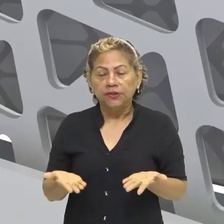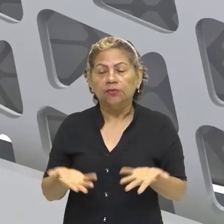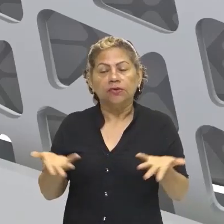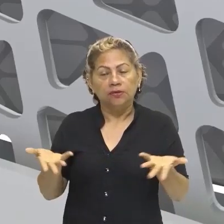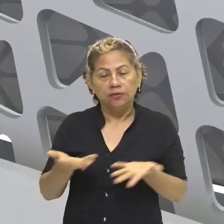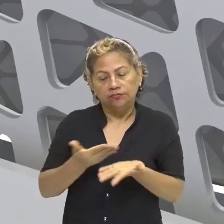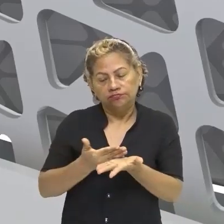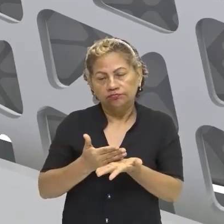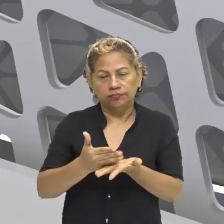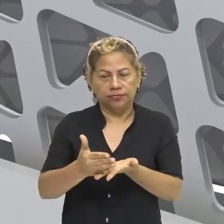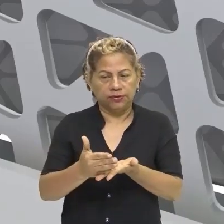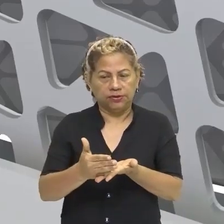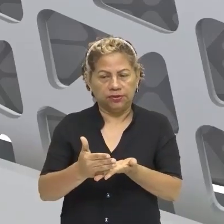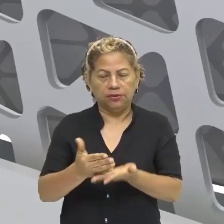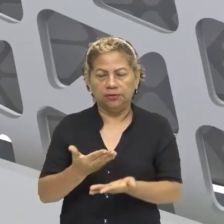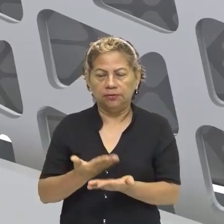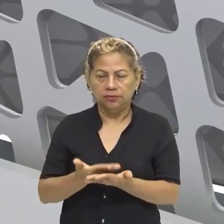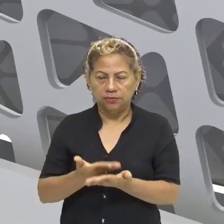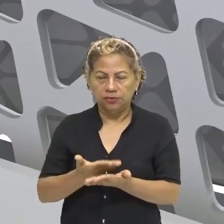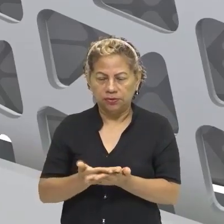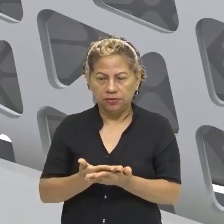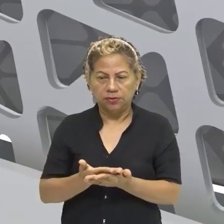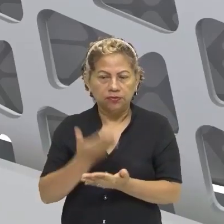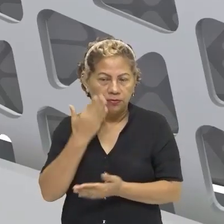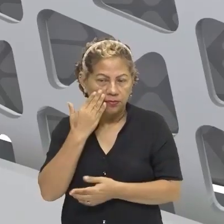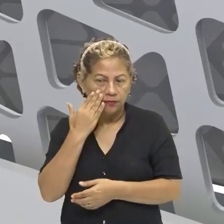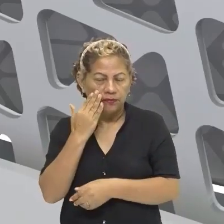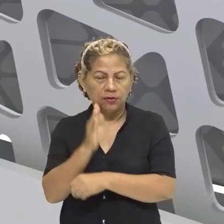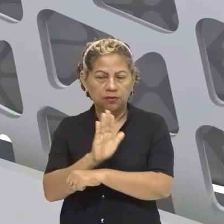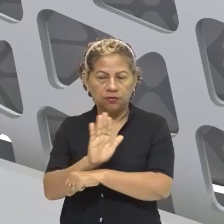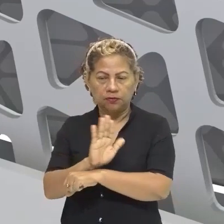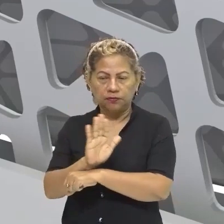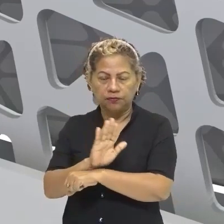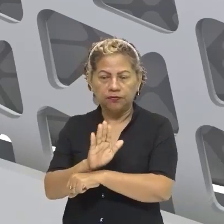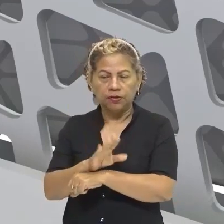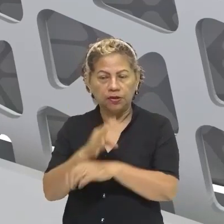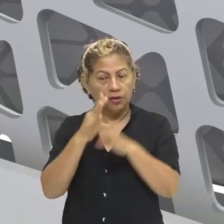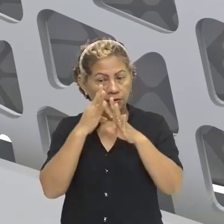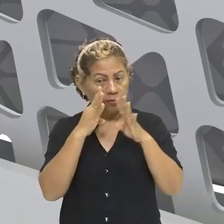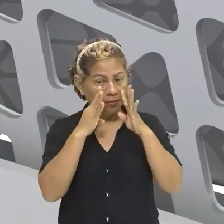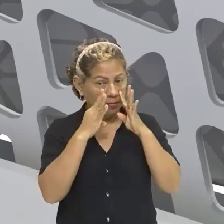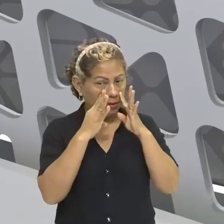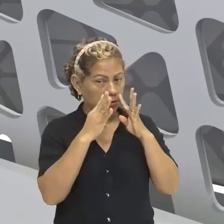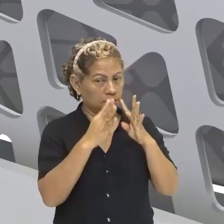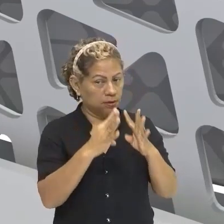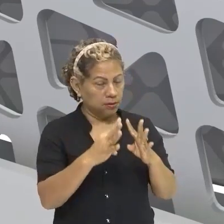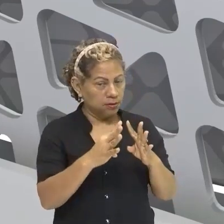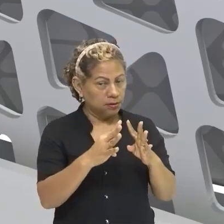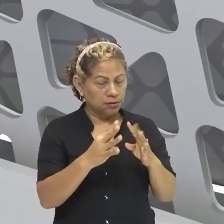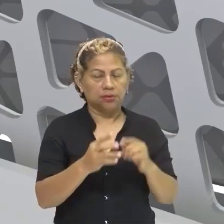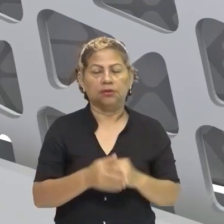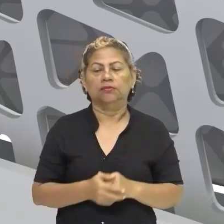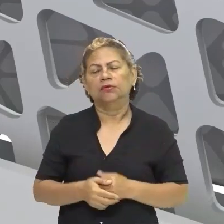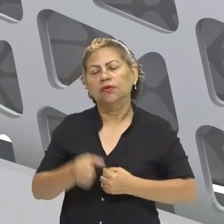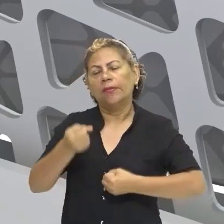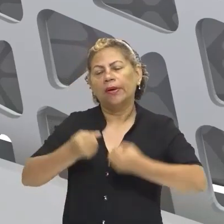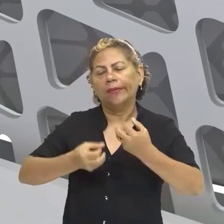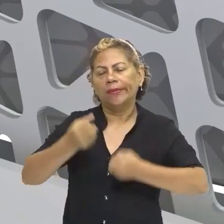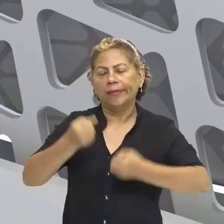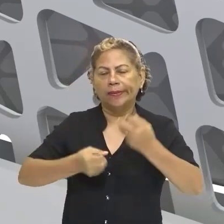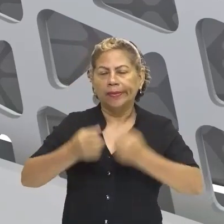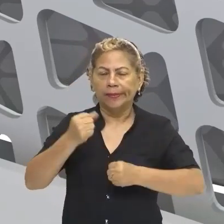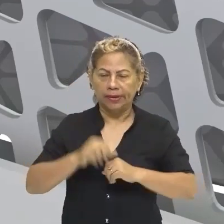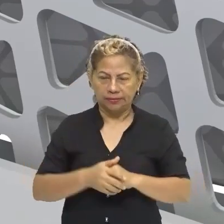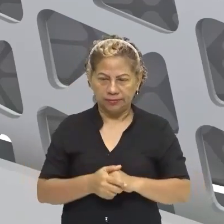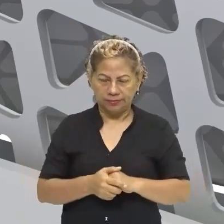Vamos iniciar a nossa aula com um vídeo muito interessante que vai falar